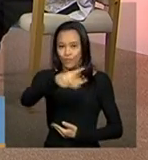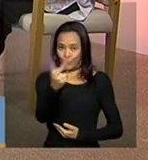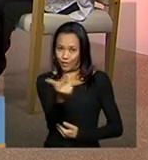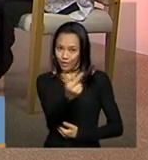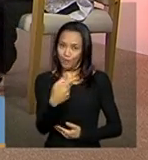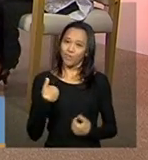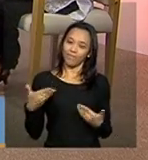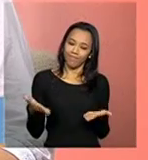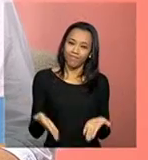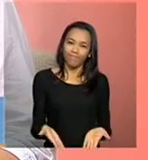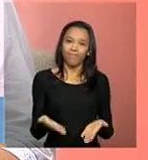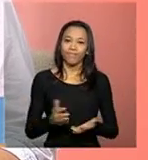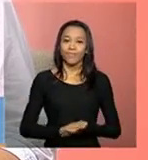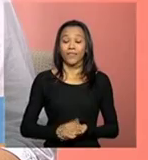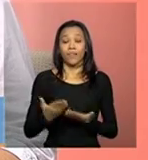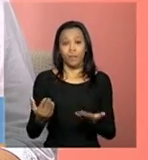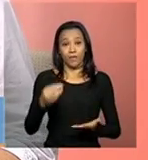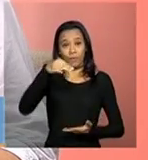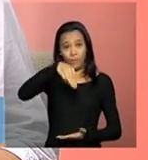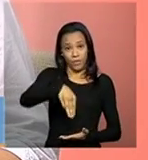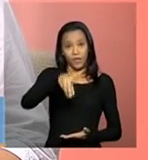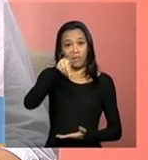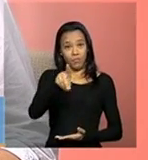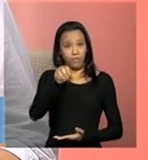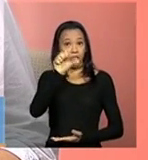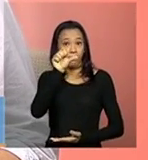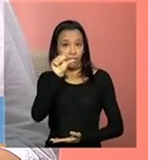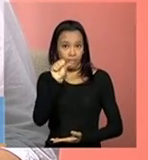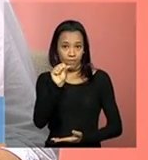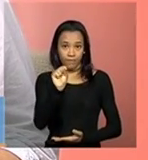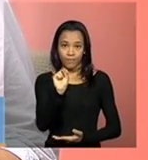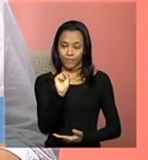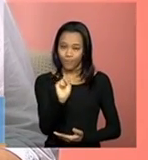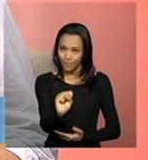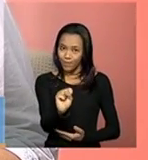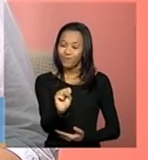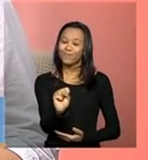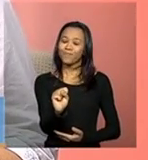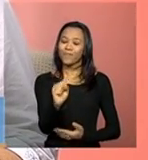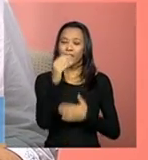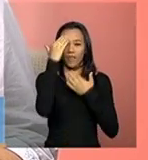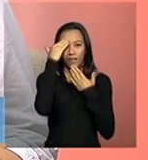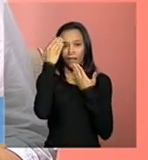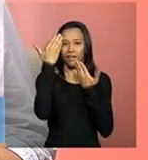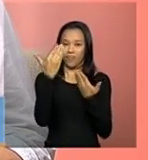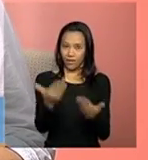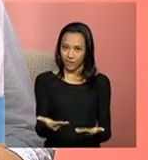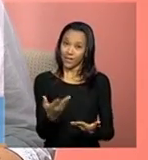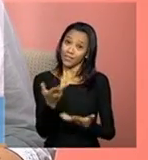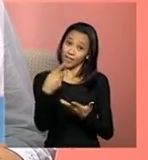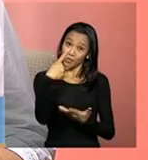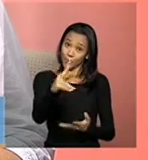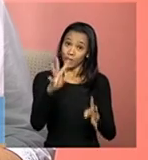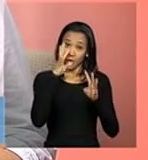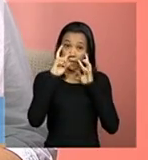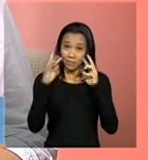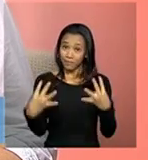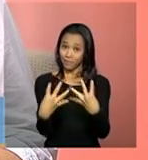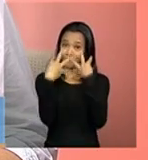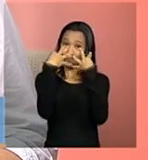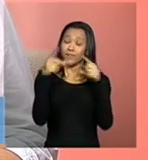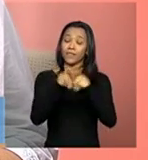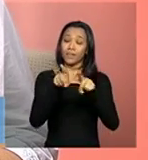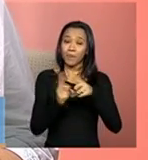vocês. O Ministério do Desenvolvimento Social e Combate à Fome agradece a sua audiência e a